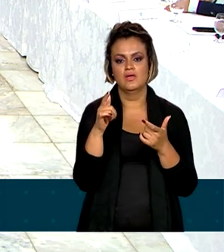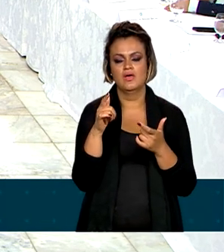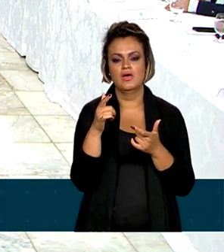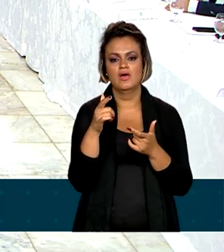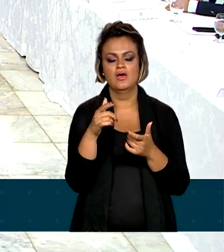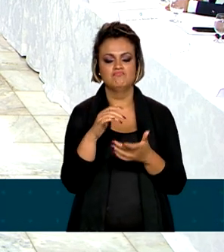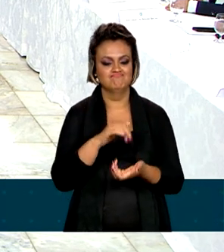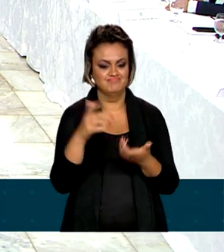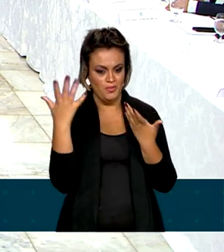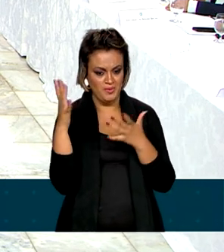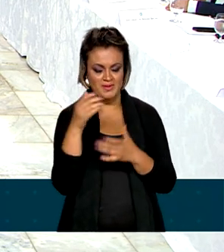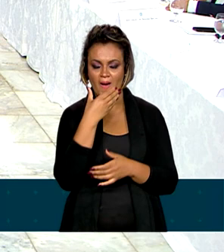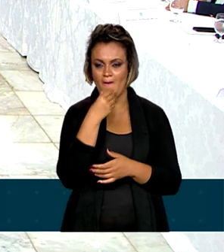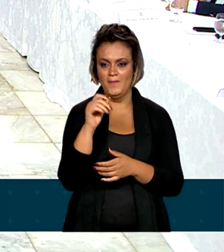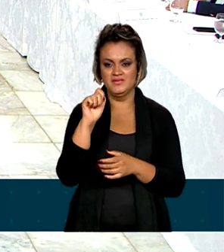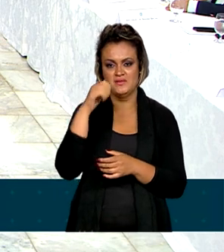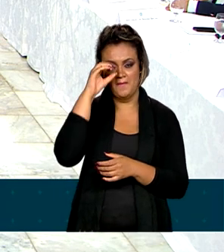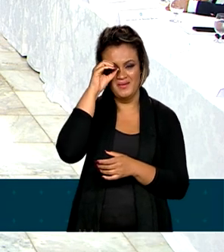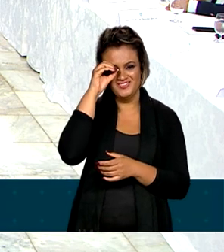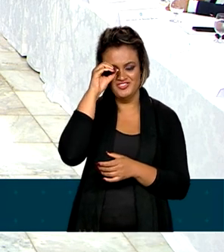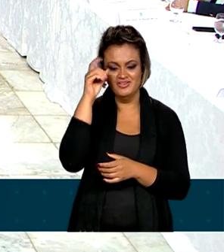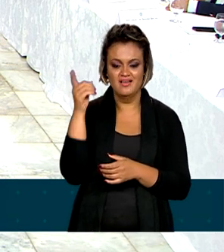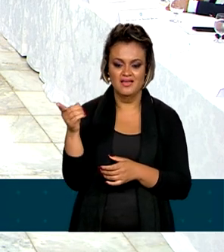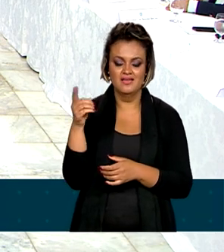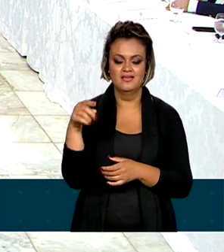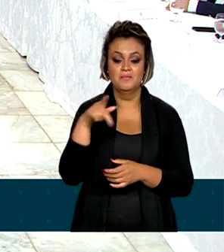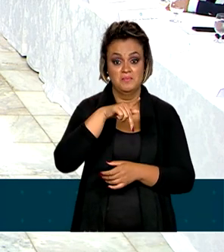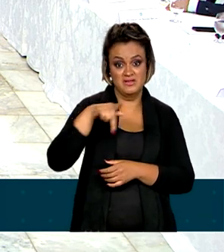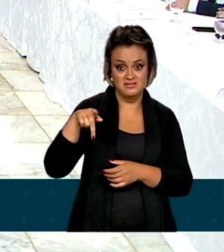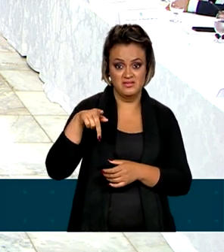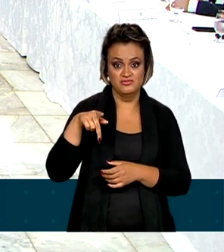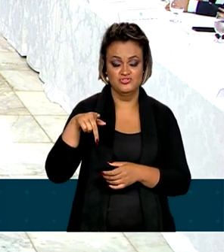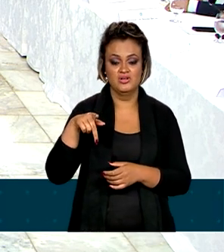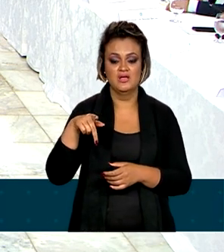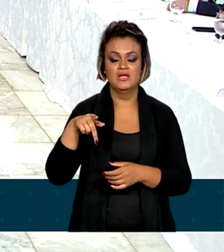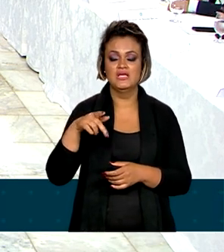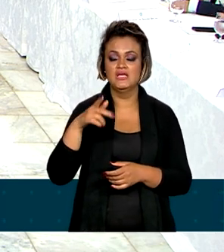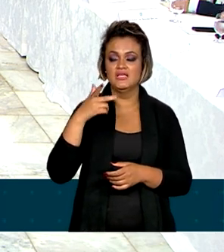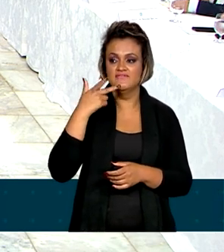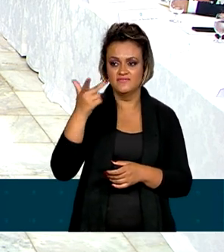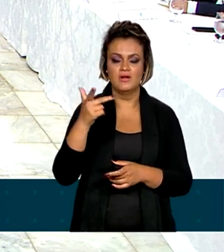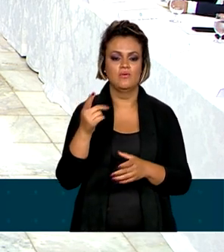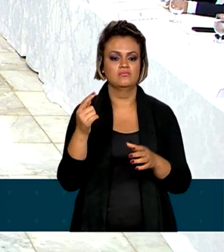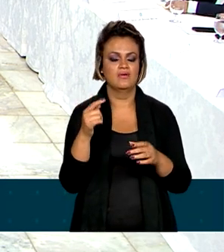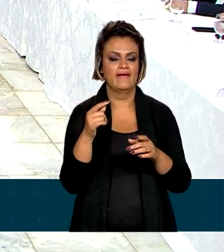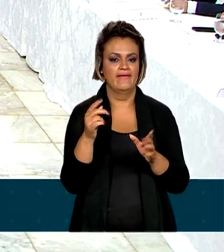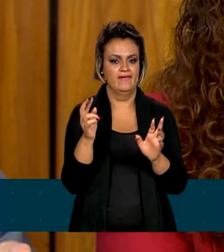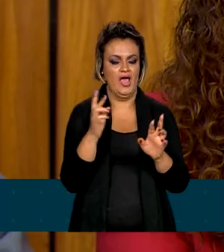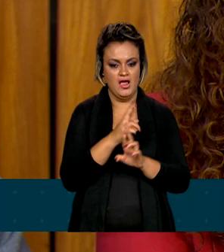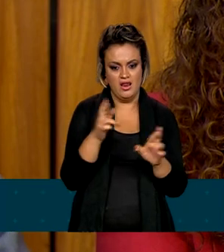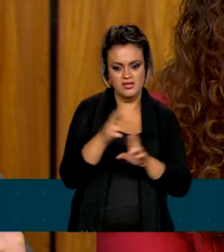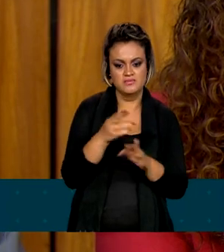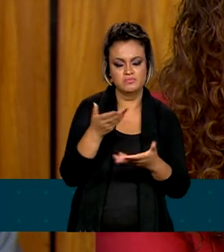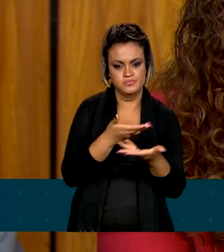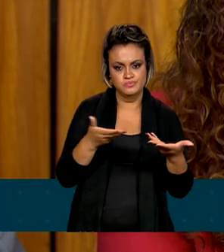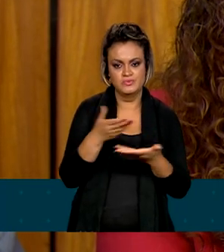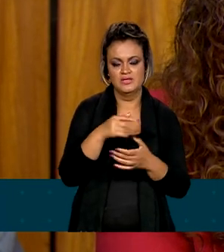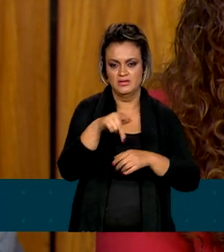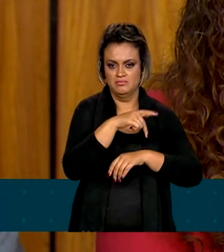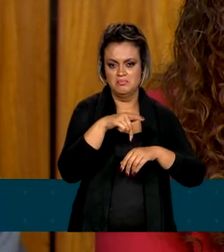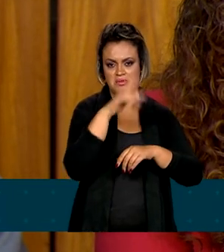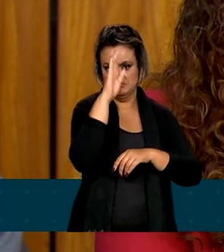ao cumprimentar o Padilha, o presidente determinou o retorno das relações federativas em nosso